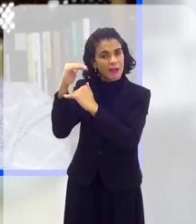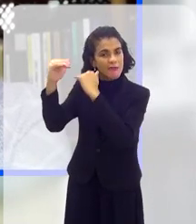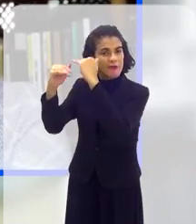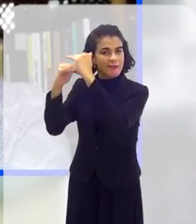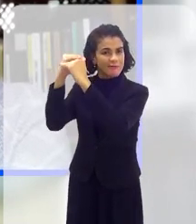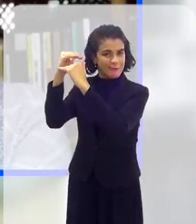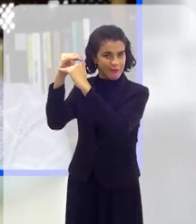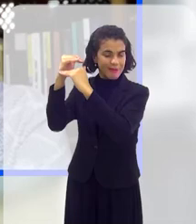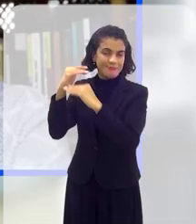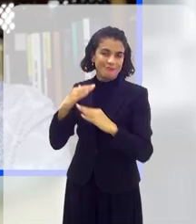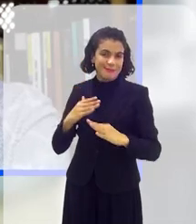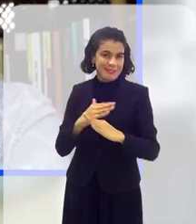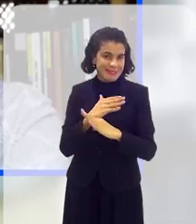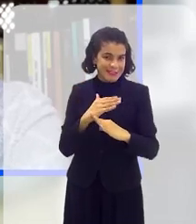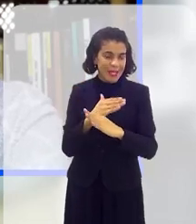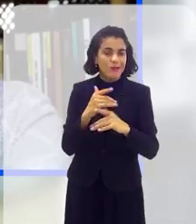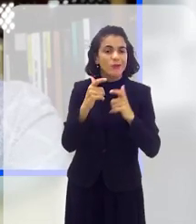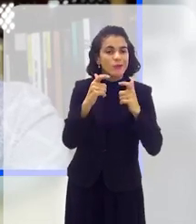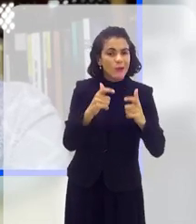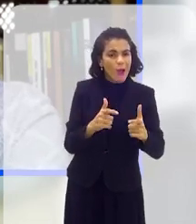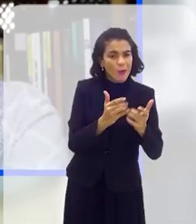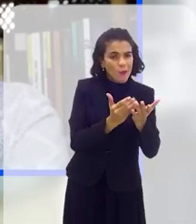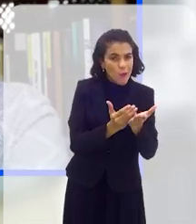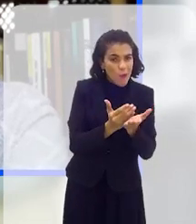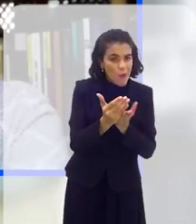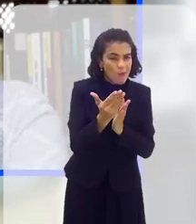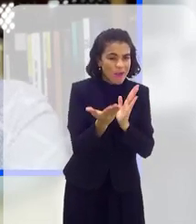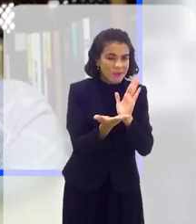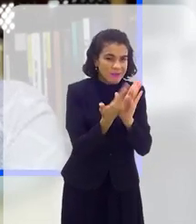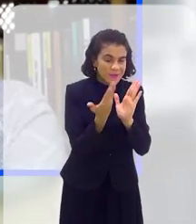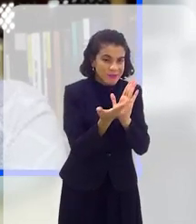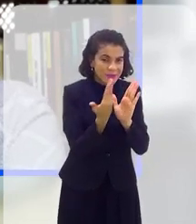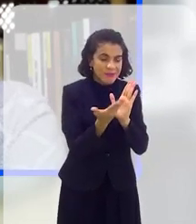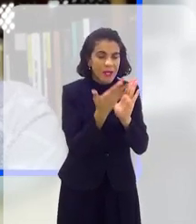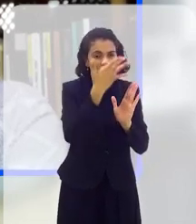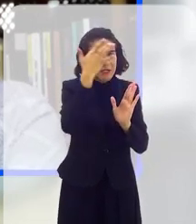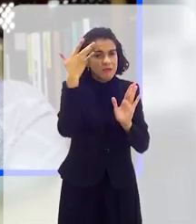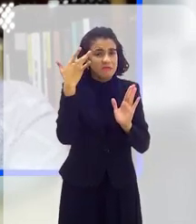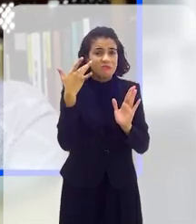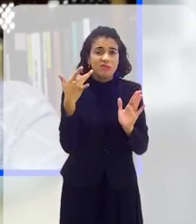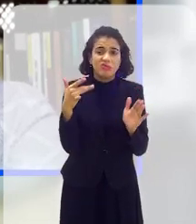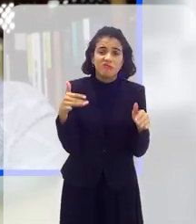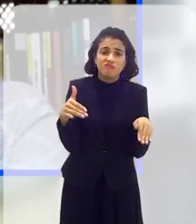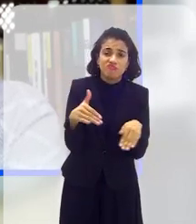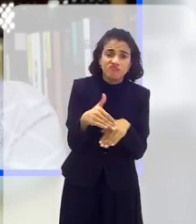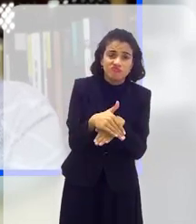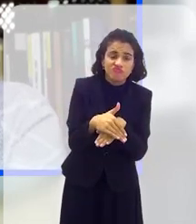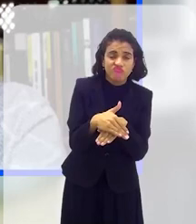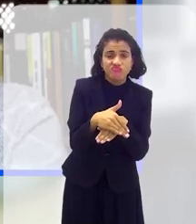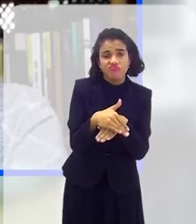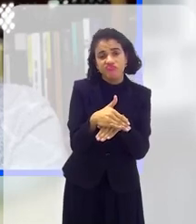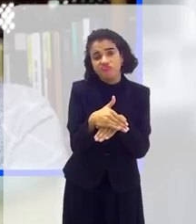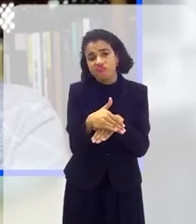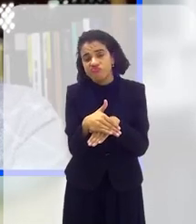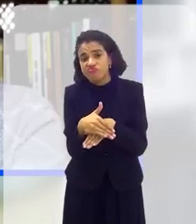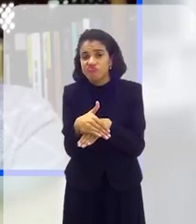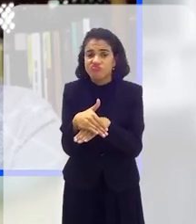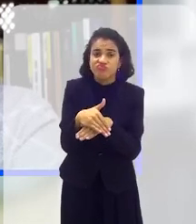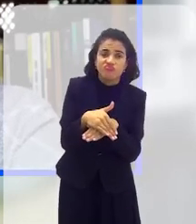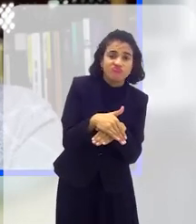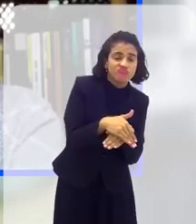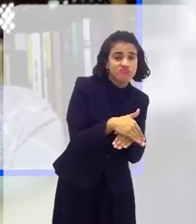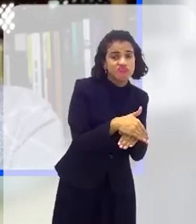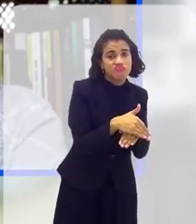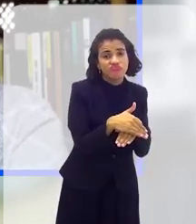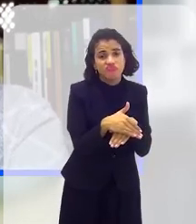cidade, ela evolui de uma cidade onde as pessoas estão, no começo do livro, as pessoas estão amorfas, elas estão